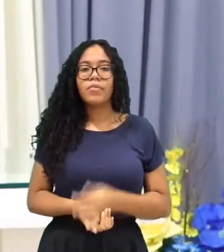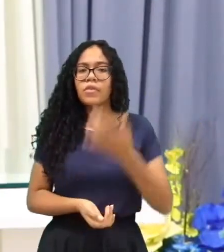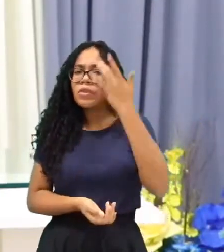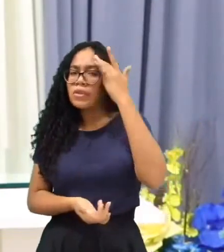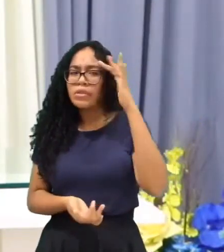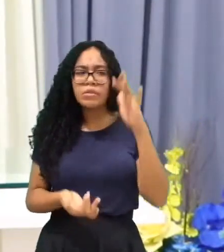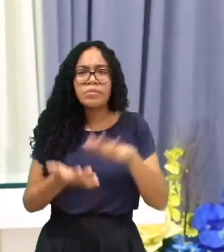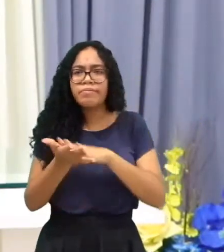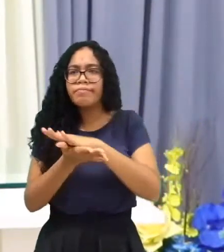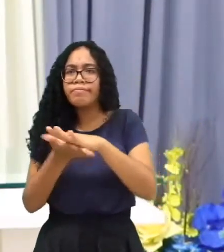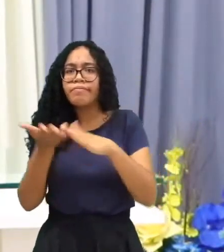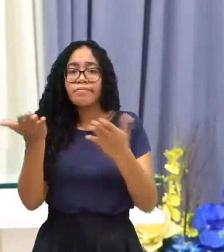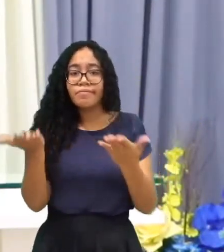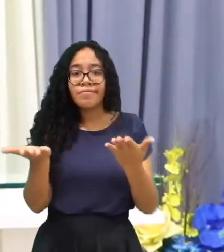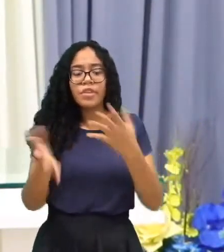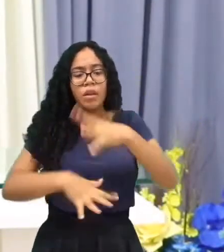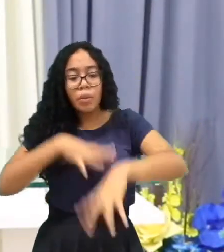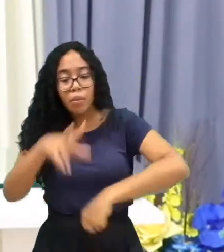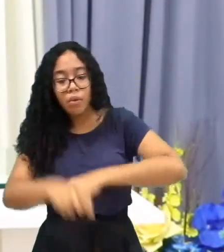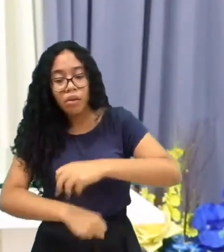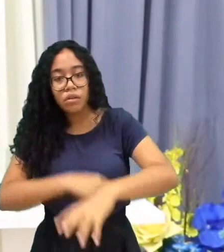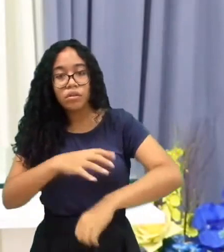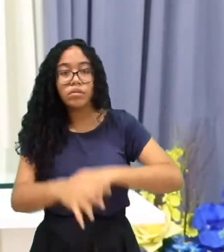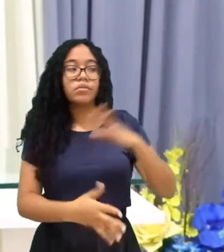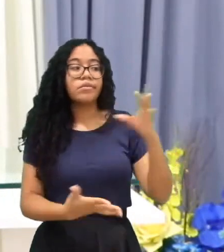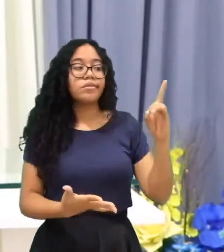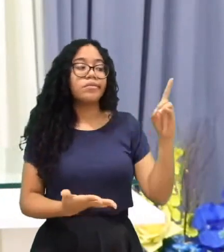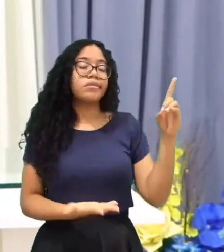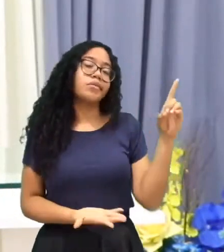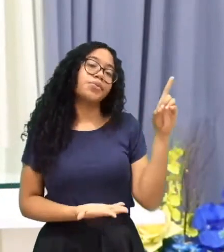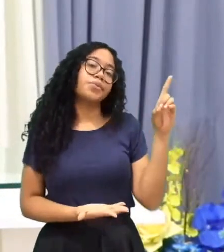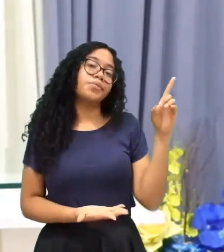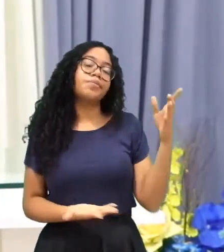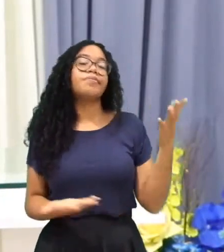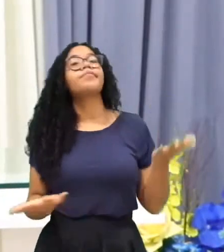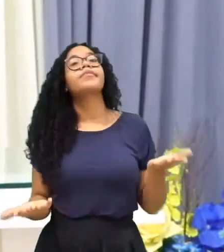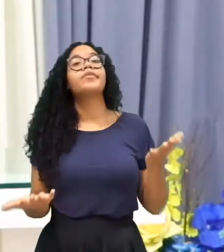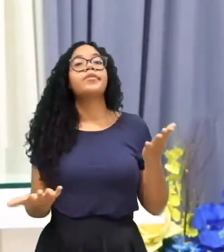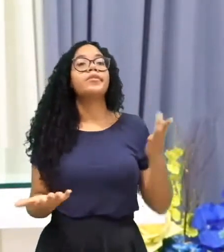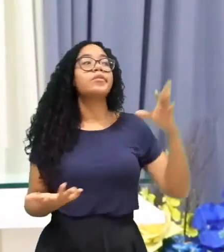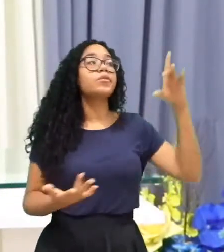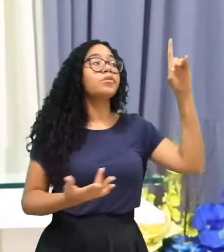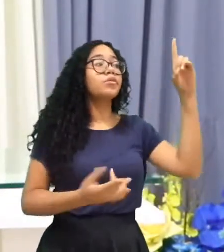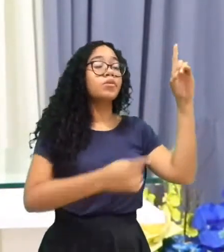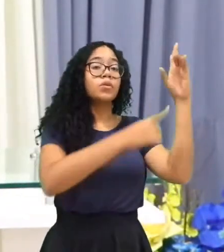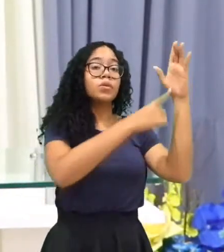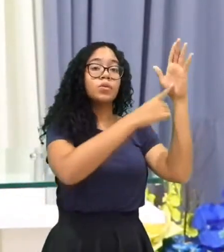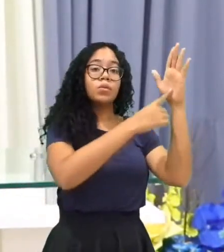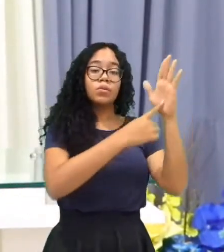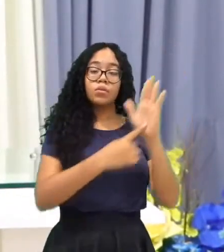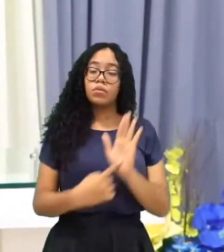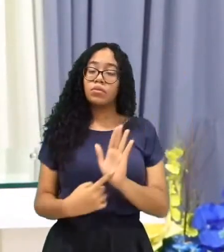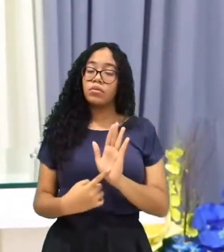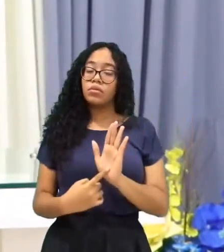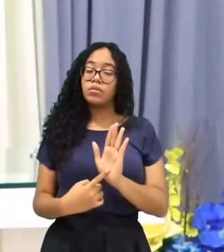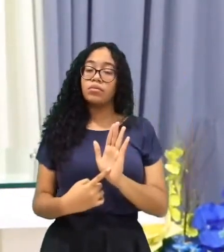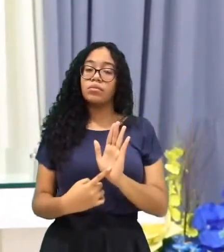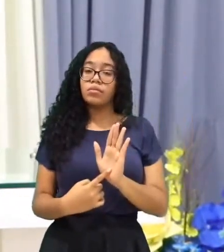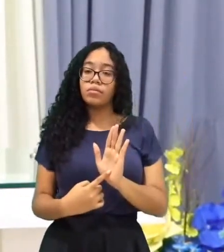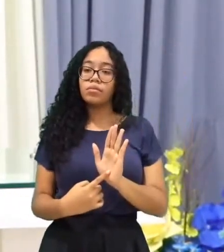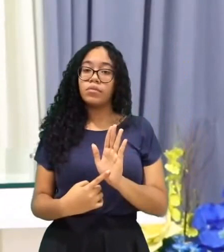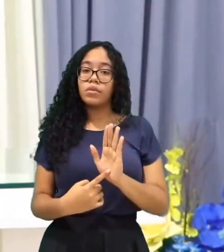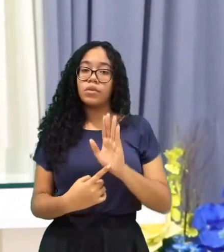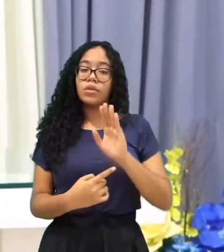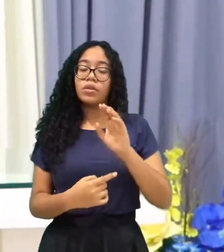estava buscando. E então, o Senhor mostra-se a ele lá em